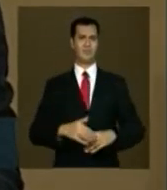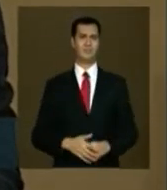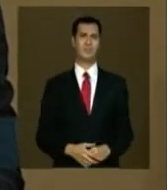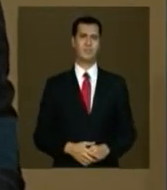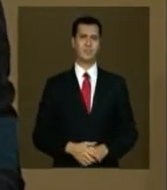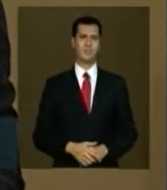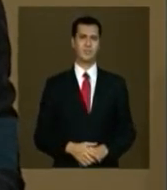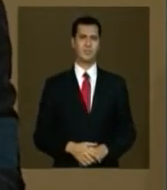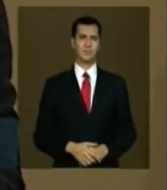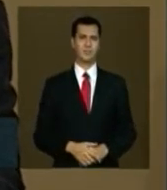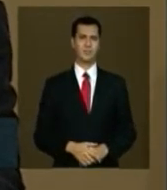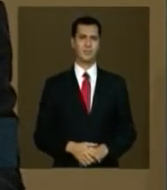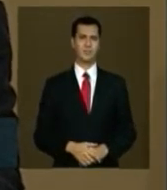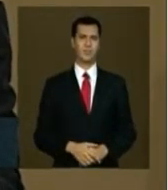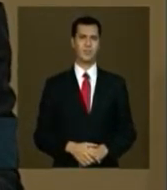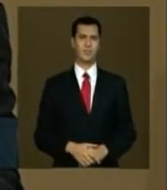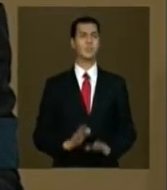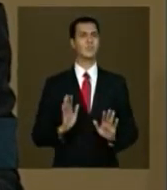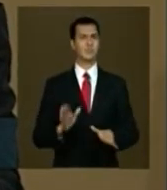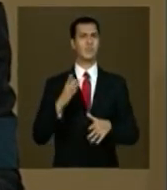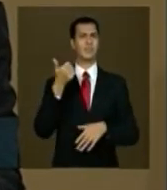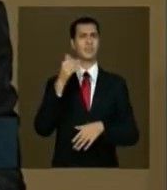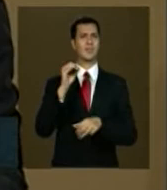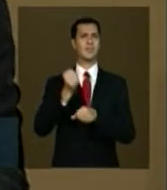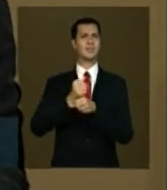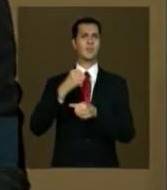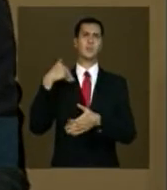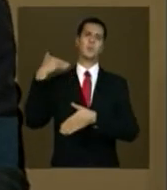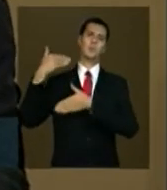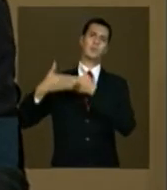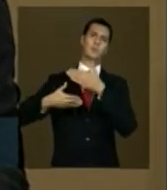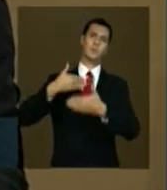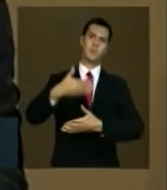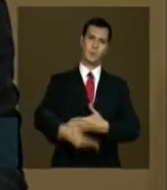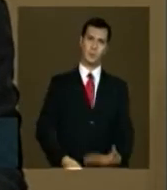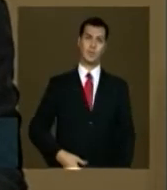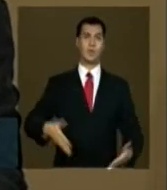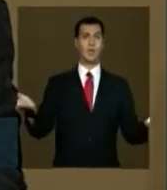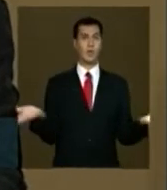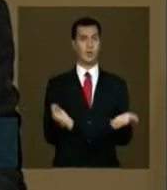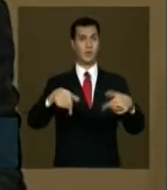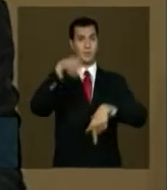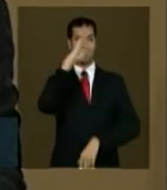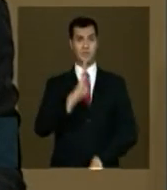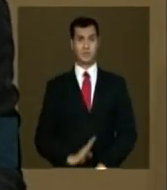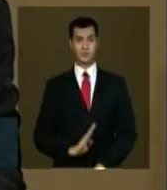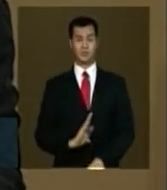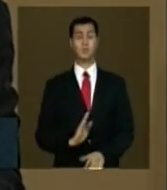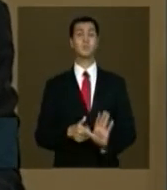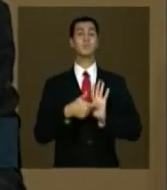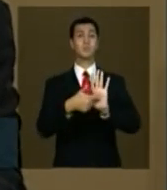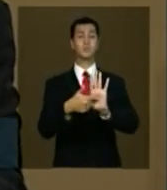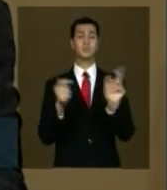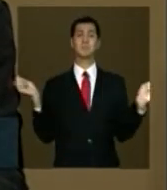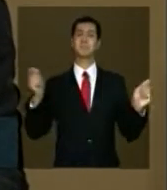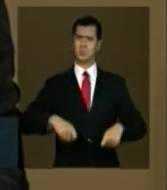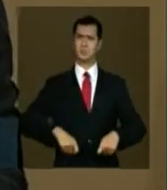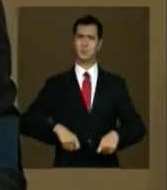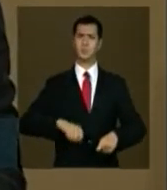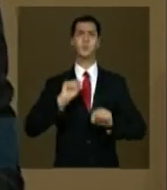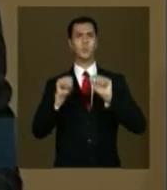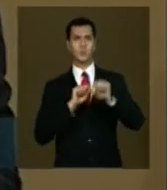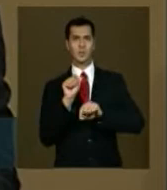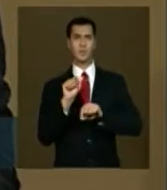social implementadas ao longo da última década o Brasil tem dem most de ser possível compatibilizar